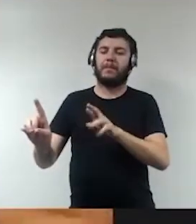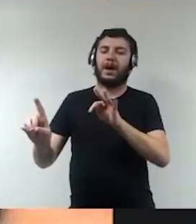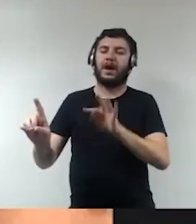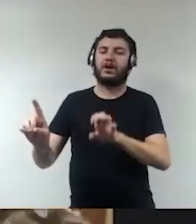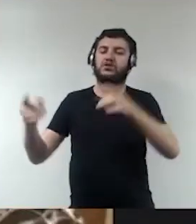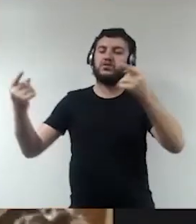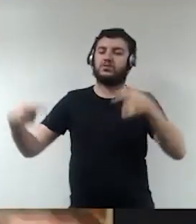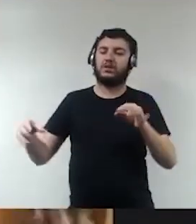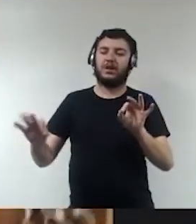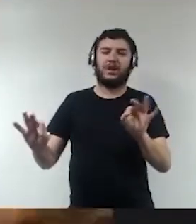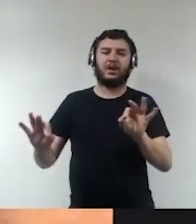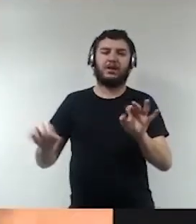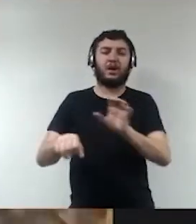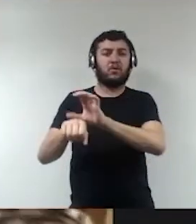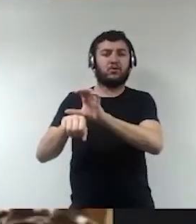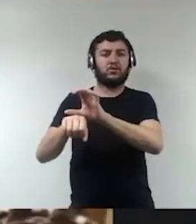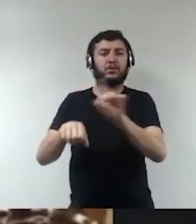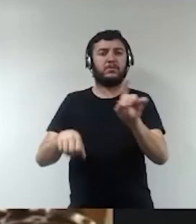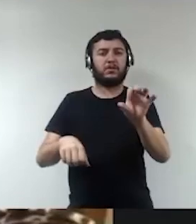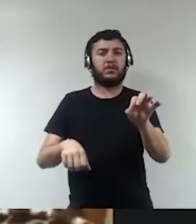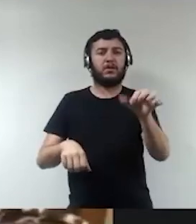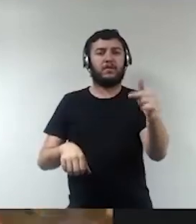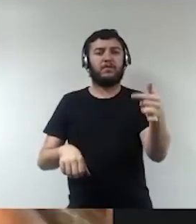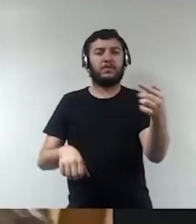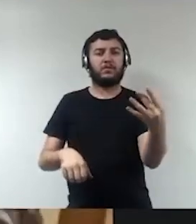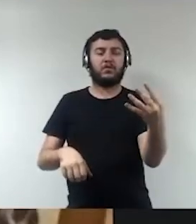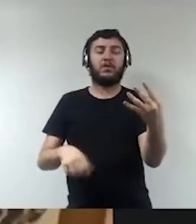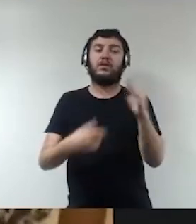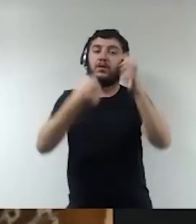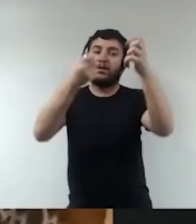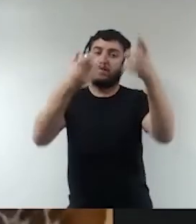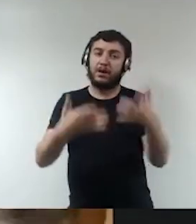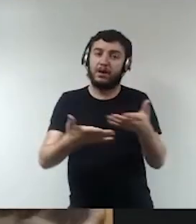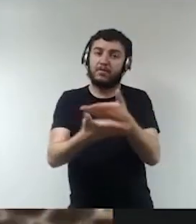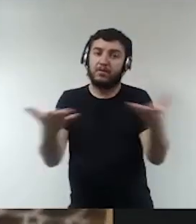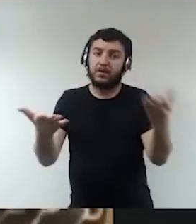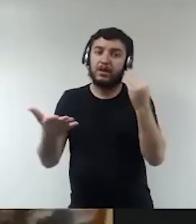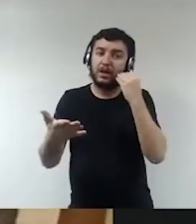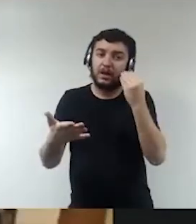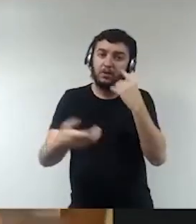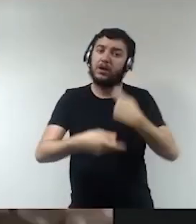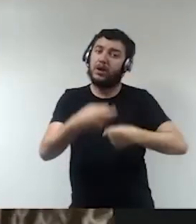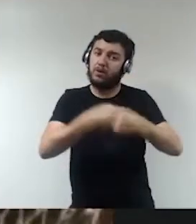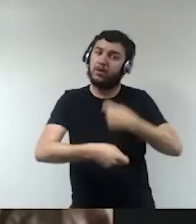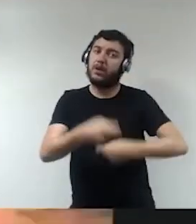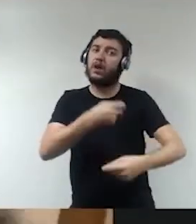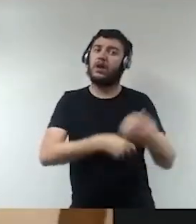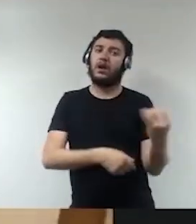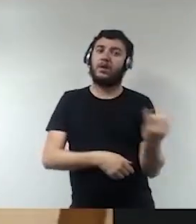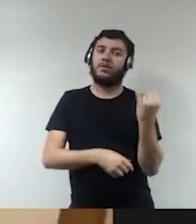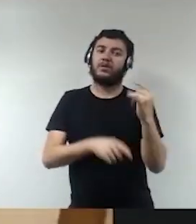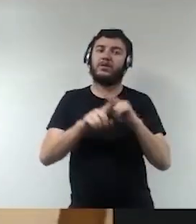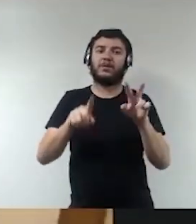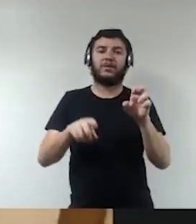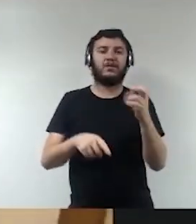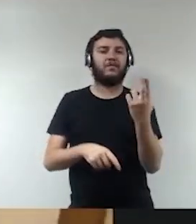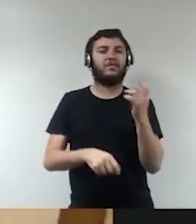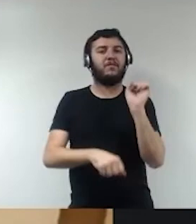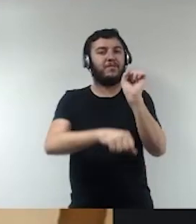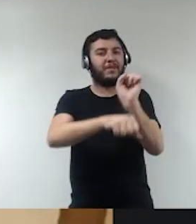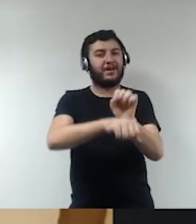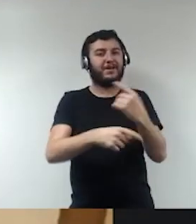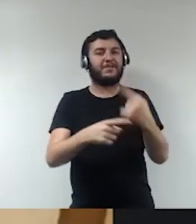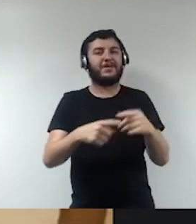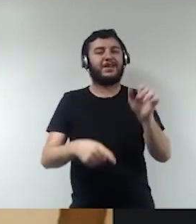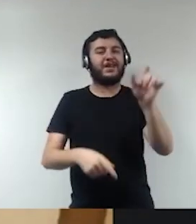de 24 também dizia isso. Você tem que mostrar que você tentou negociar. Então, eu acho que a gente assim tem um amplo caminho a seguir, mas eu vou parar de falar, porque senão a doutora Andréia